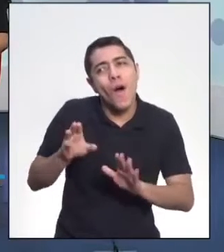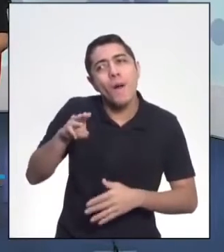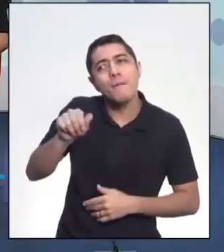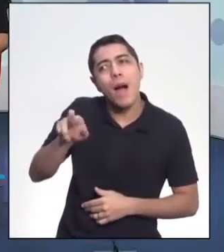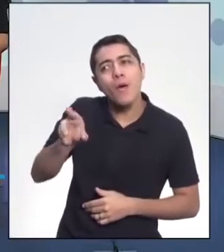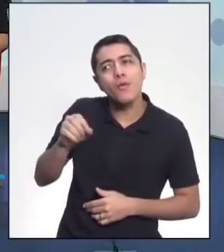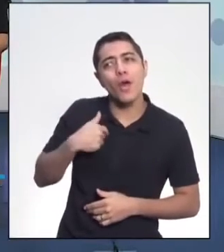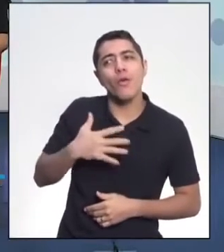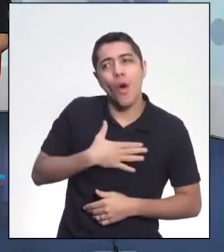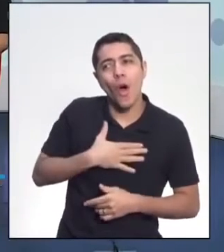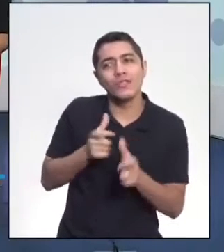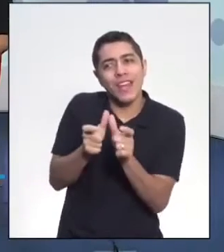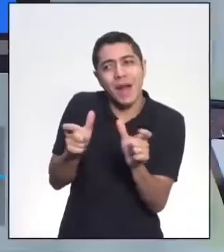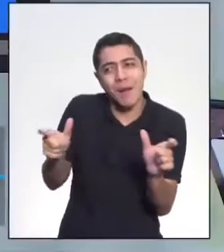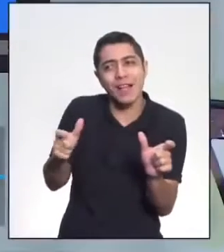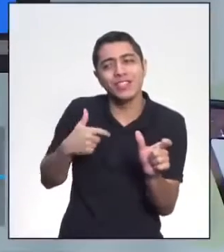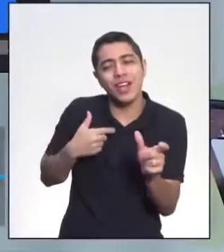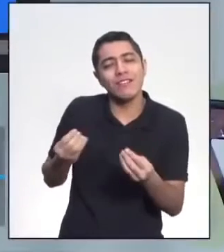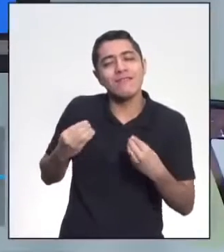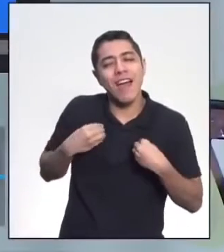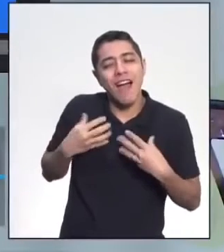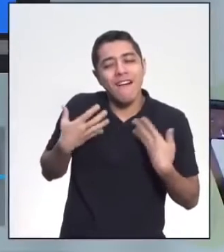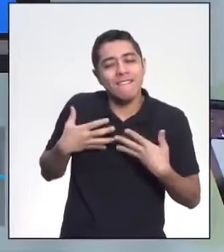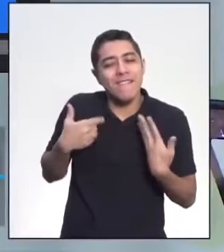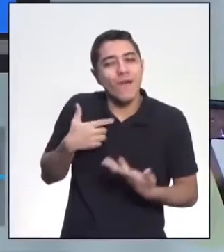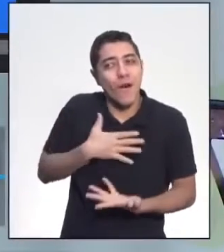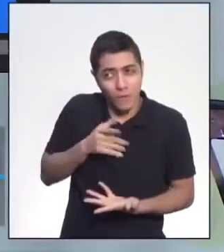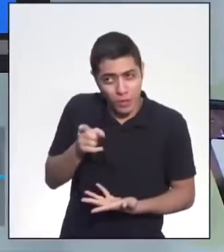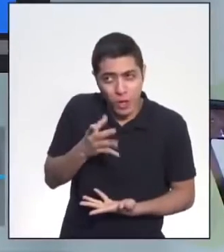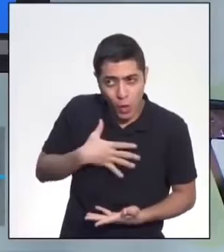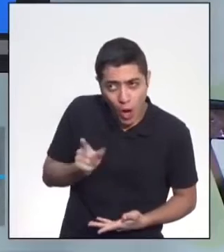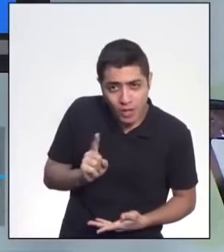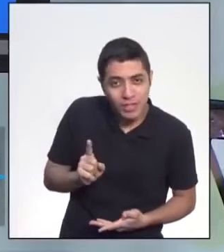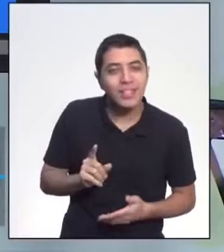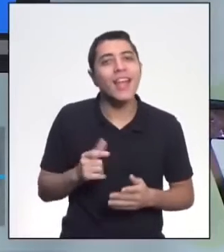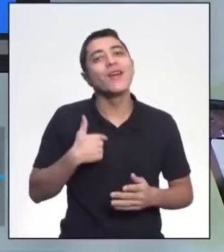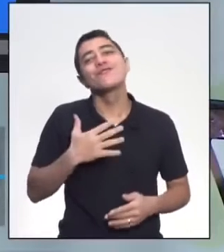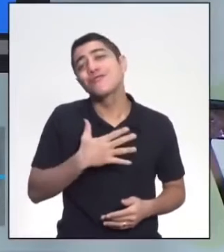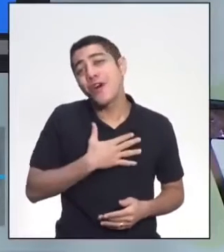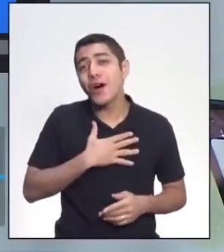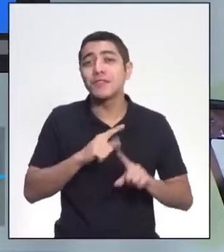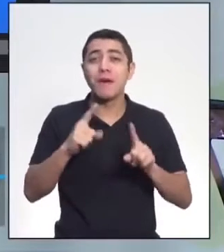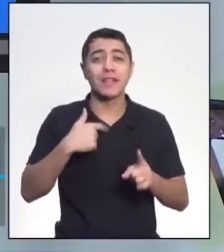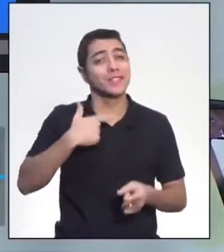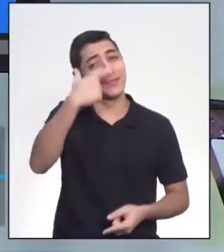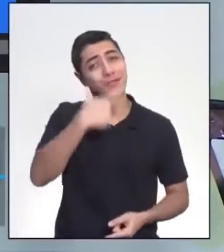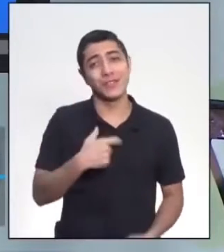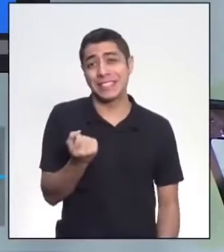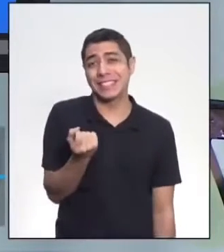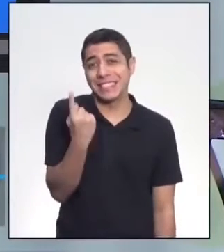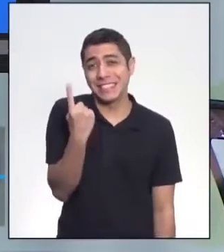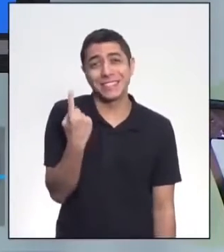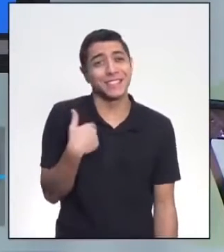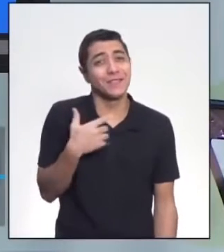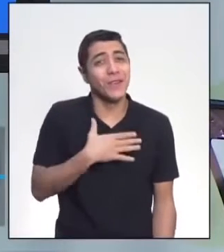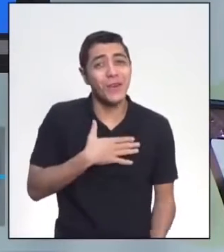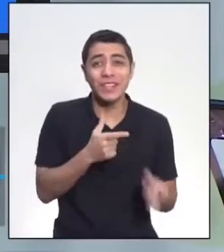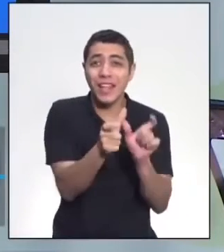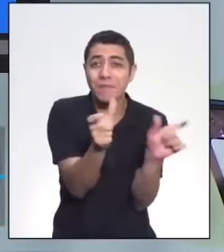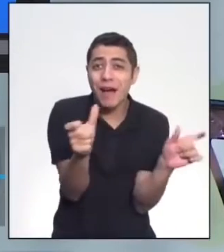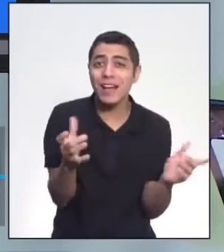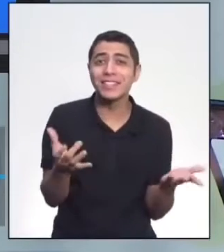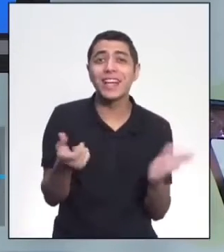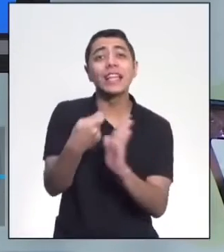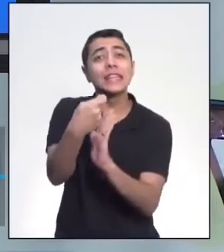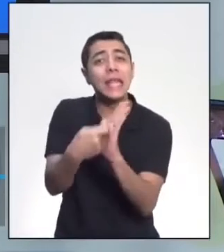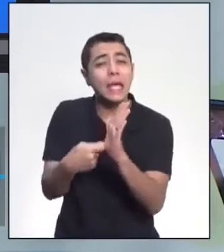não? Eu gosto, mas eu tenho gostos estranhos, né? Eu gosto de gramática, eu gosto também de tenho. ler alguns textos mais